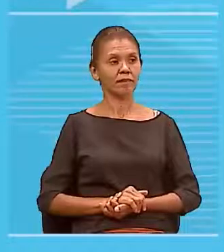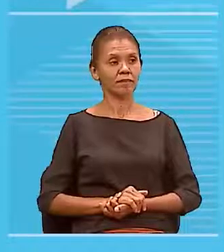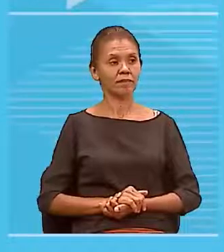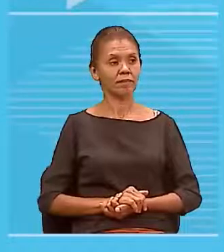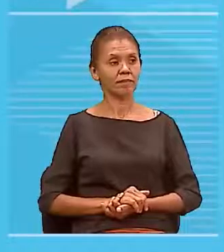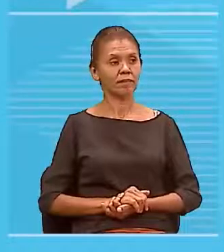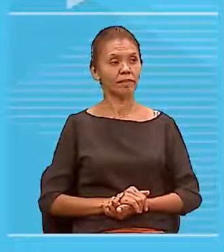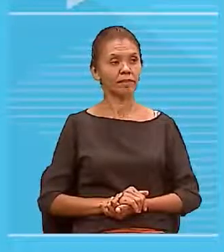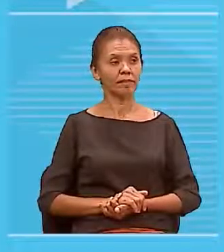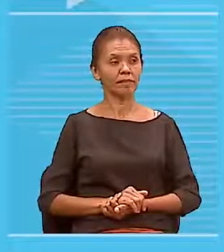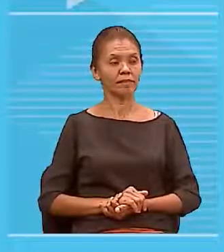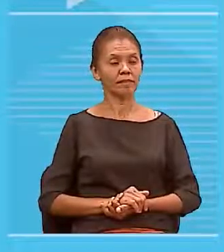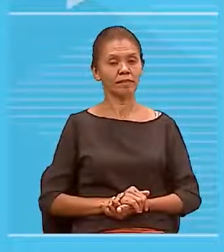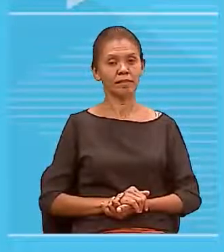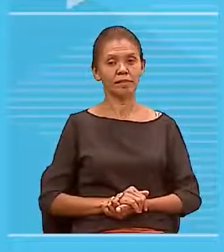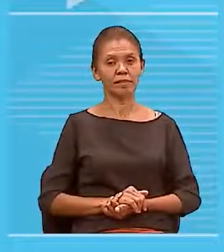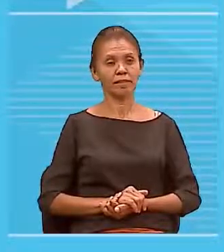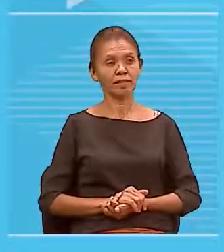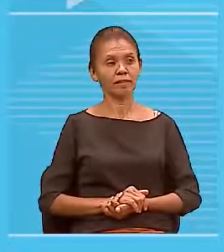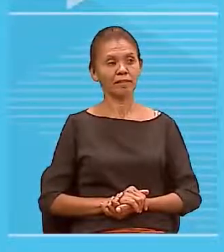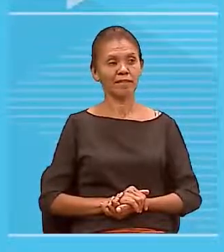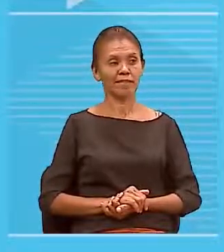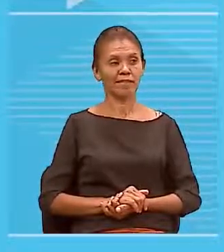presença ou não de alimentos, né? Os recursos